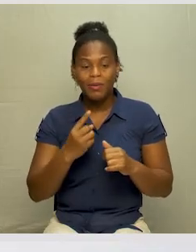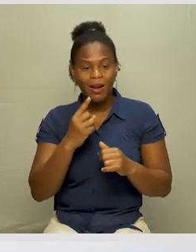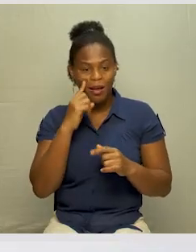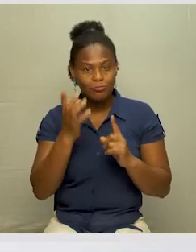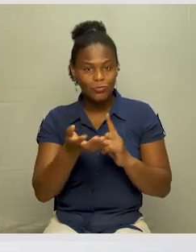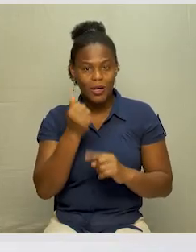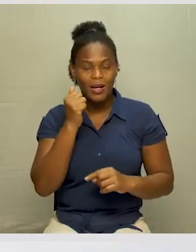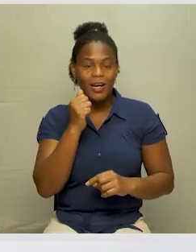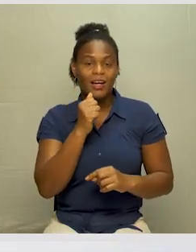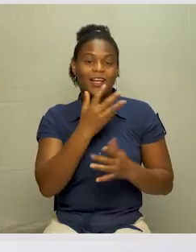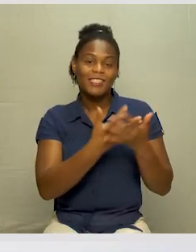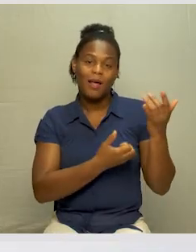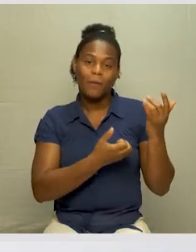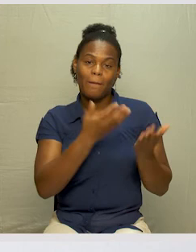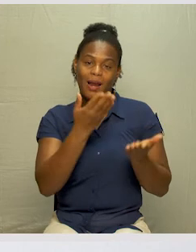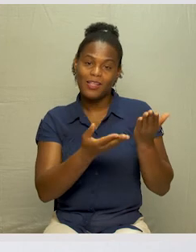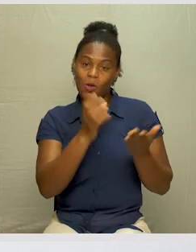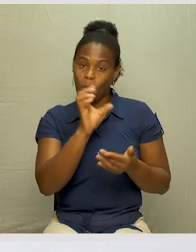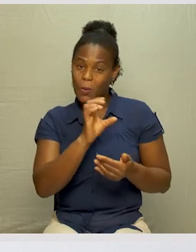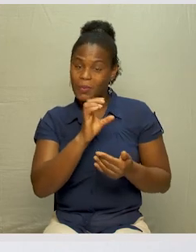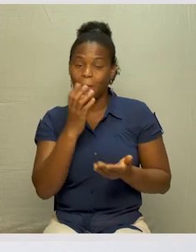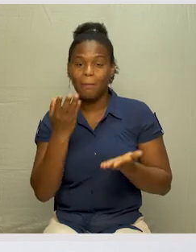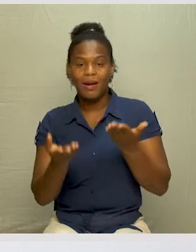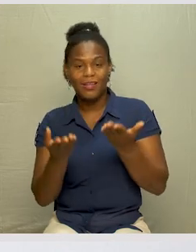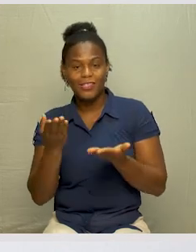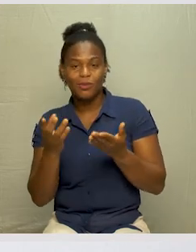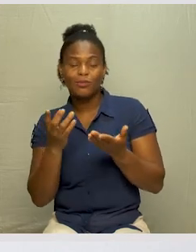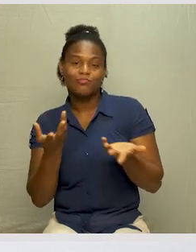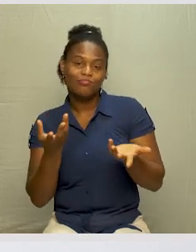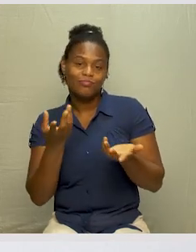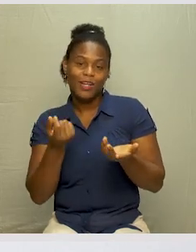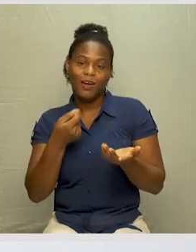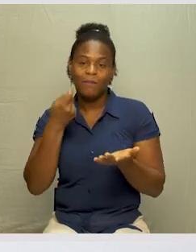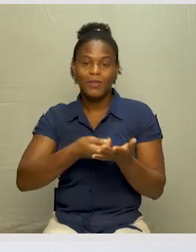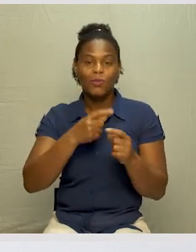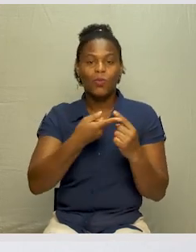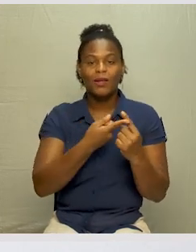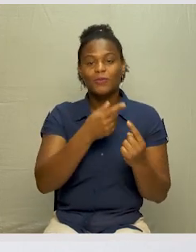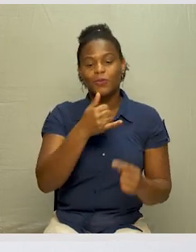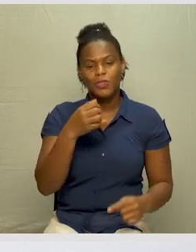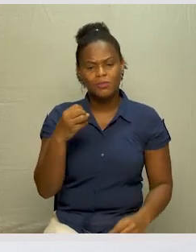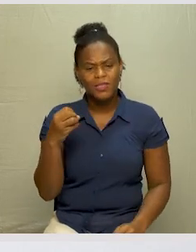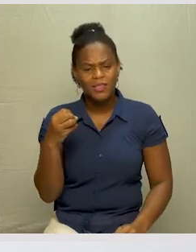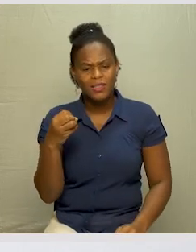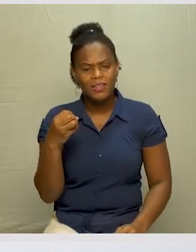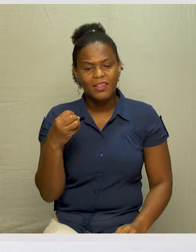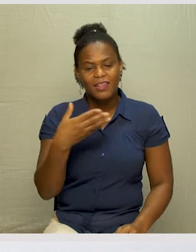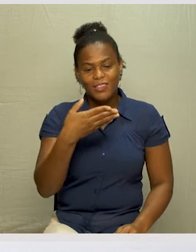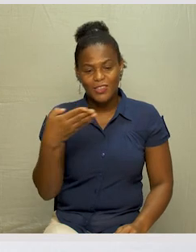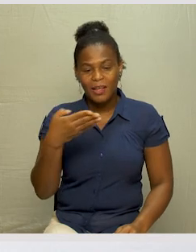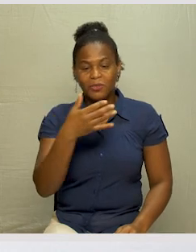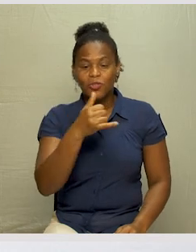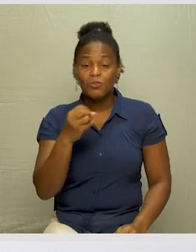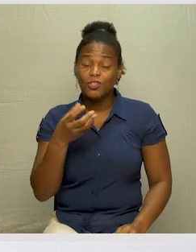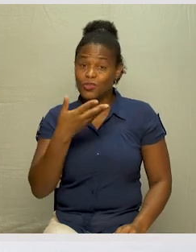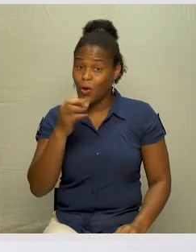encontrarem saldos da balança corrente e da balança de capital nos anos 2017, 2018 e 2019. E